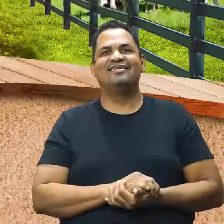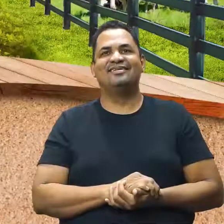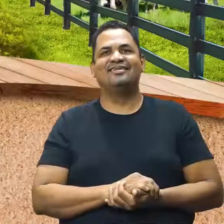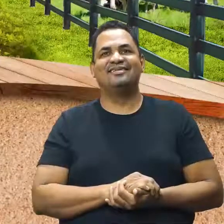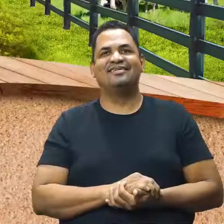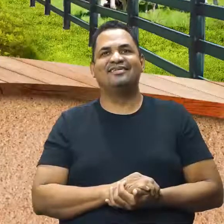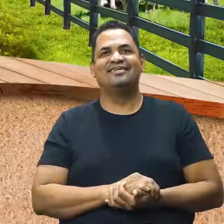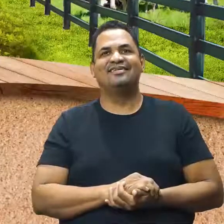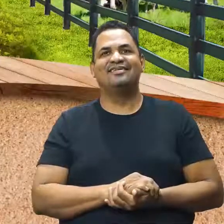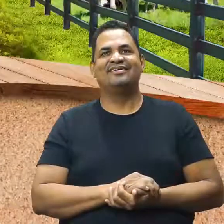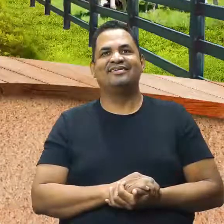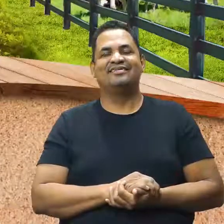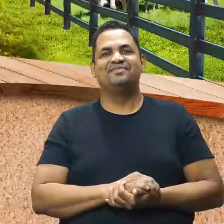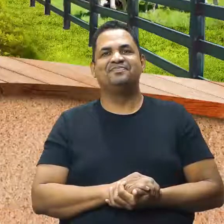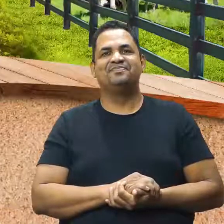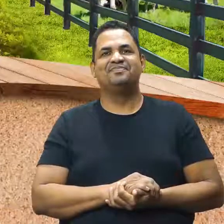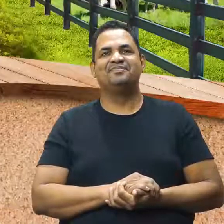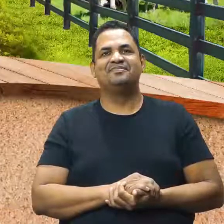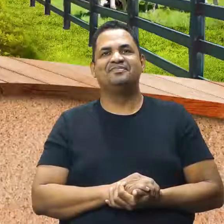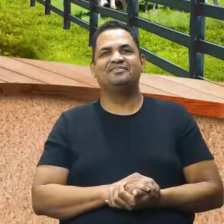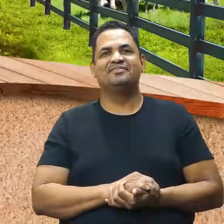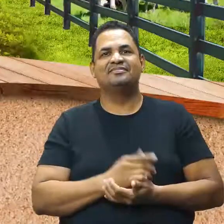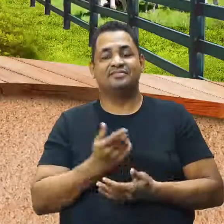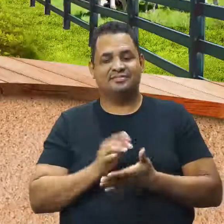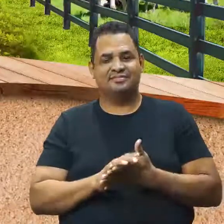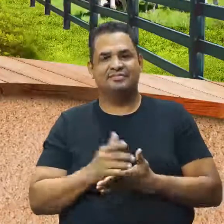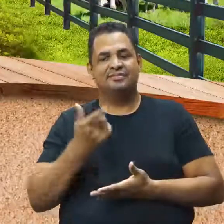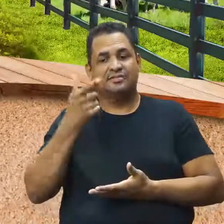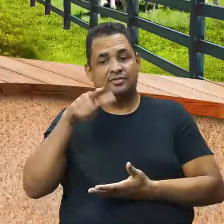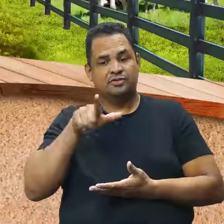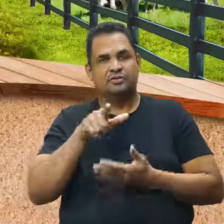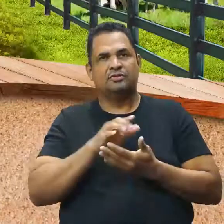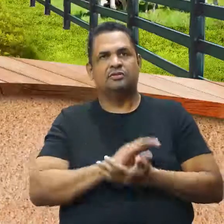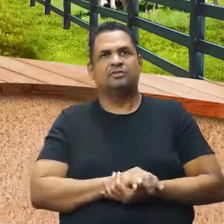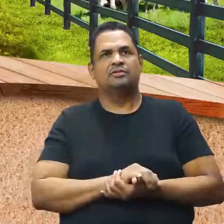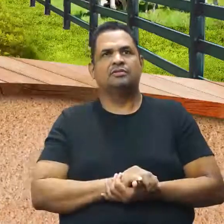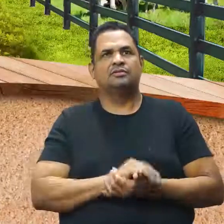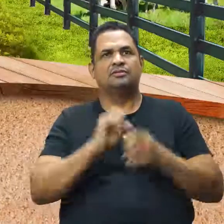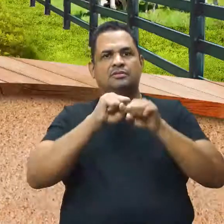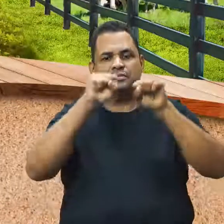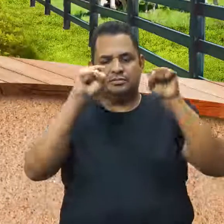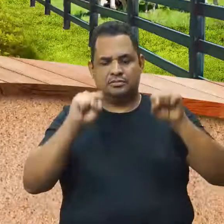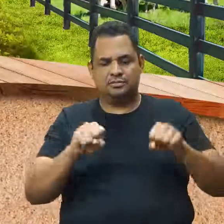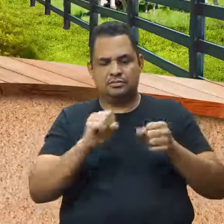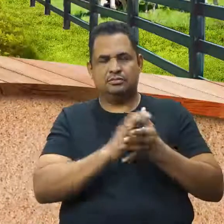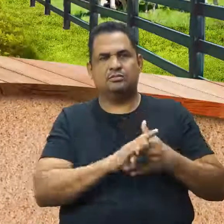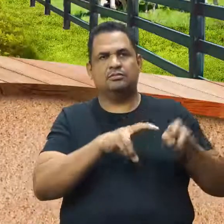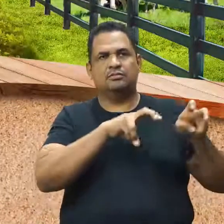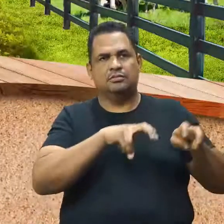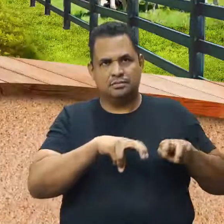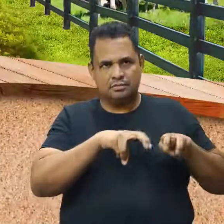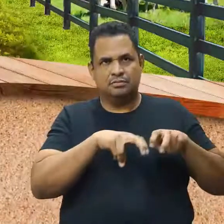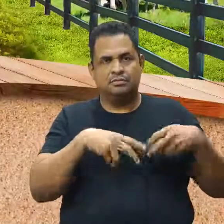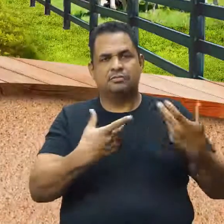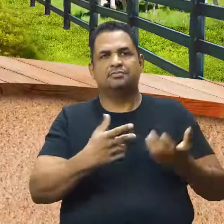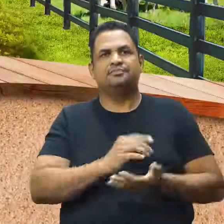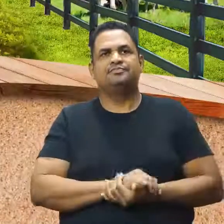Isso! Galera, repetindo para vocês, sistemas agroflorestais,